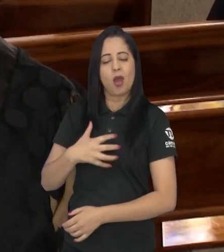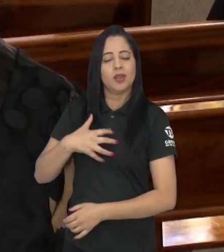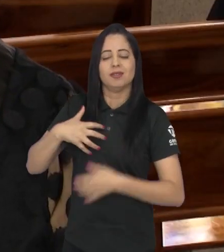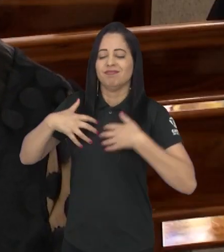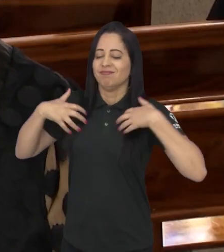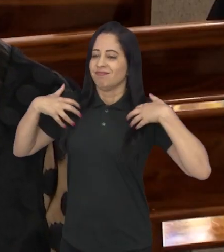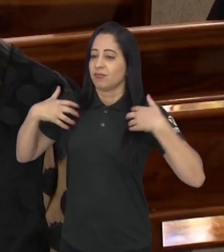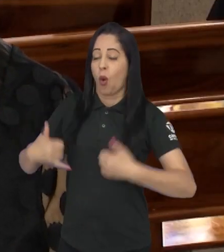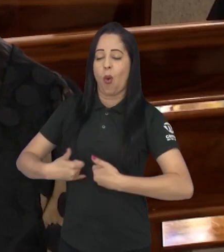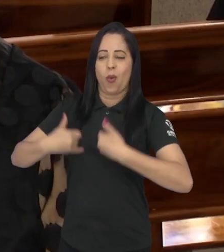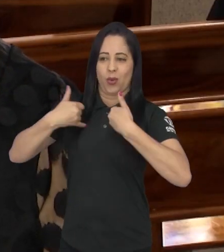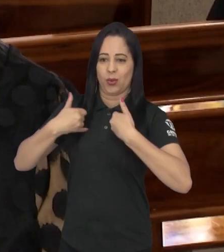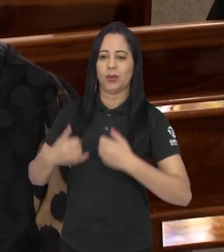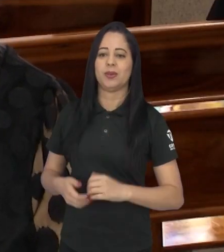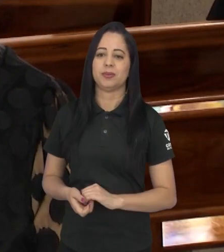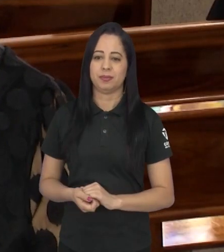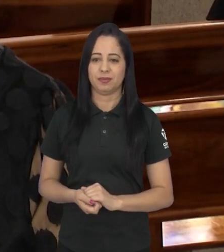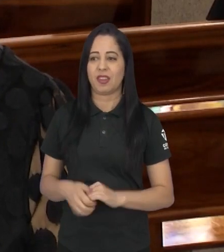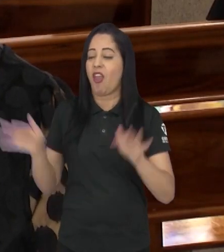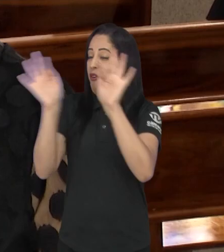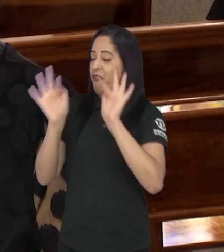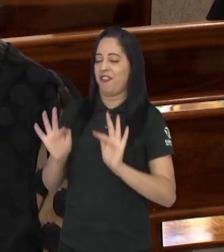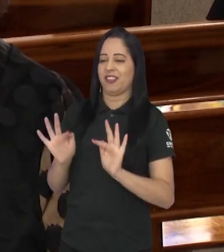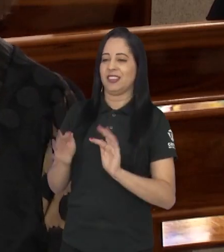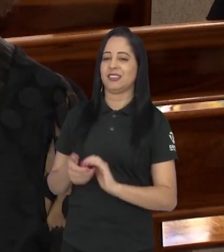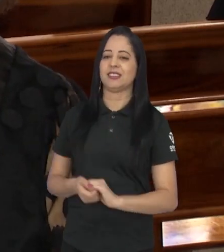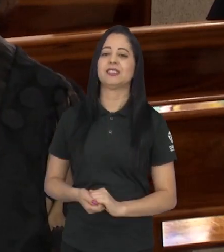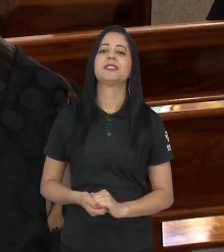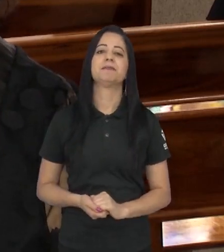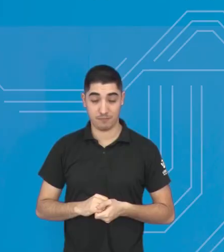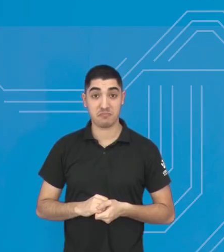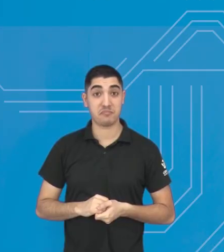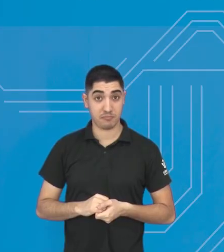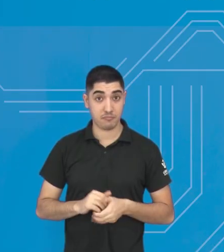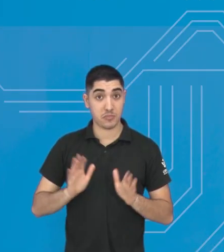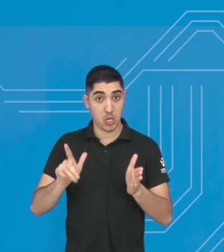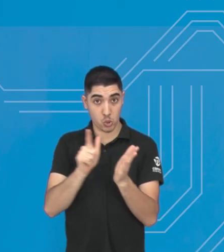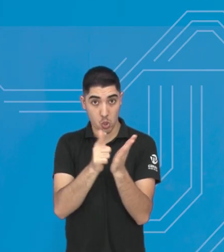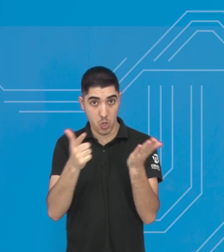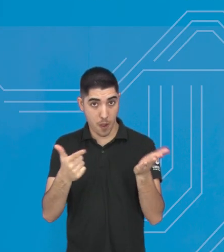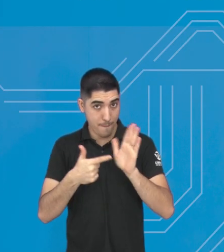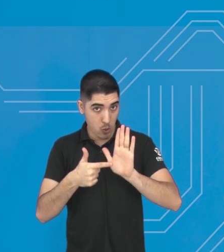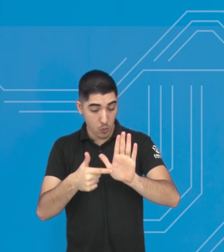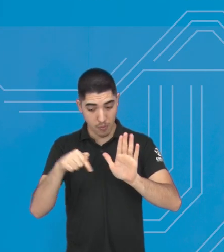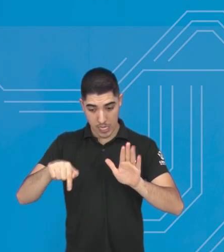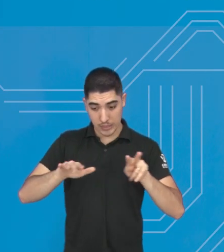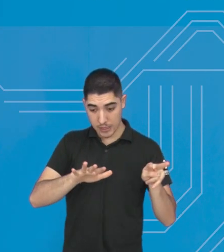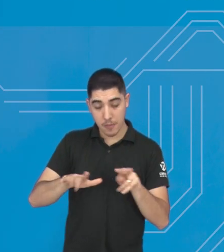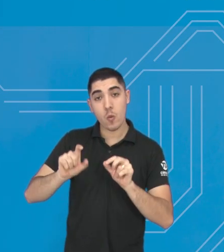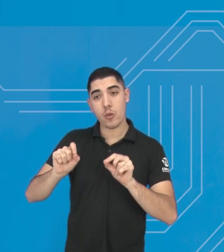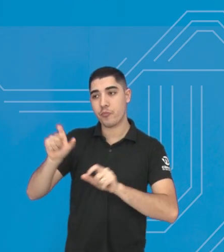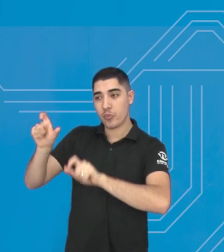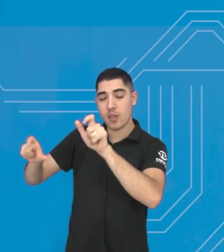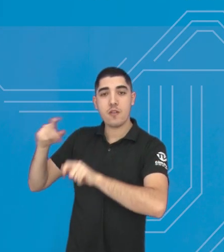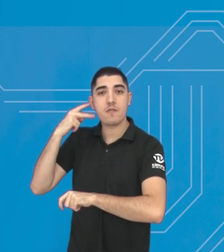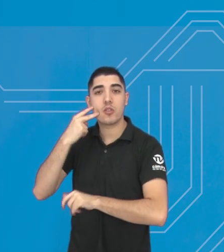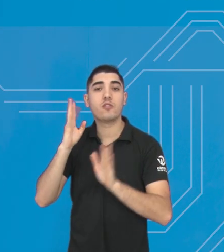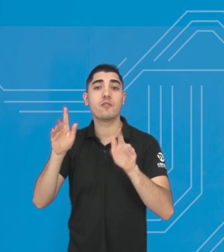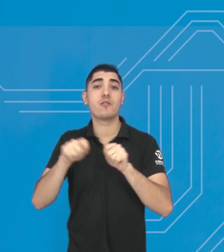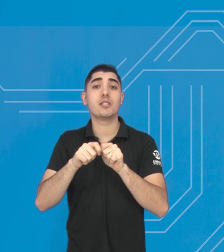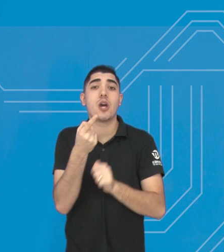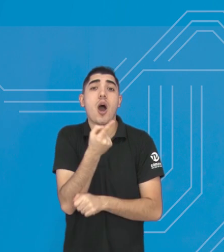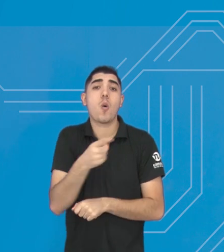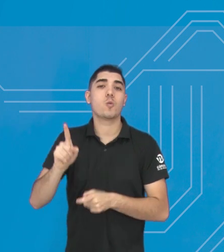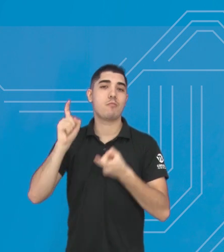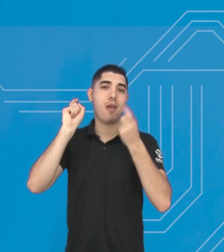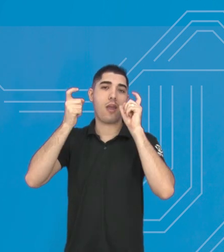eu estou me sentindo muito honrada com isso, muito. Estou muito feliz. E como a gente viu no jornal, esta semana os vereadores